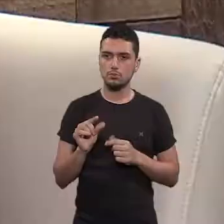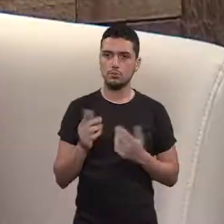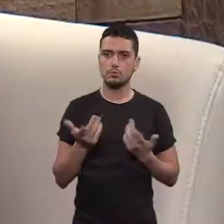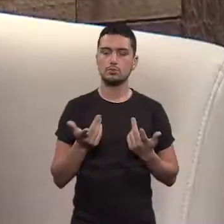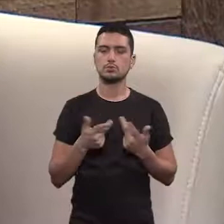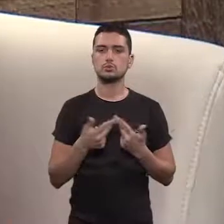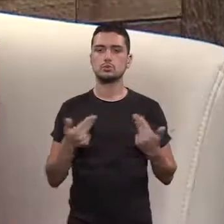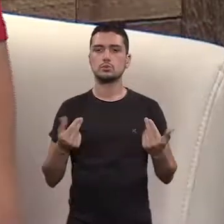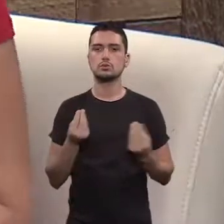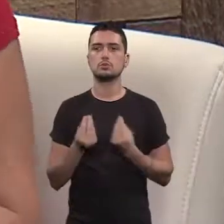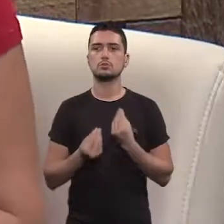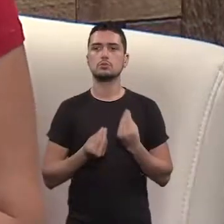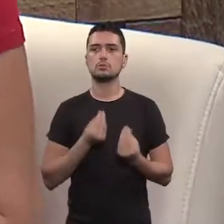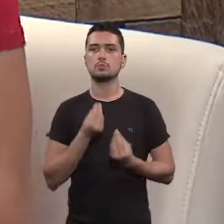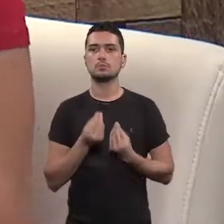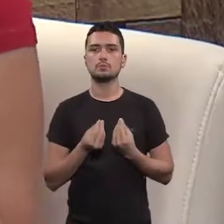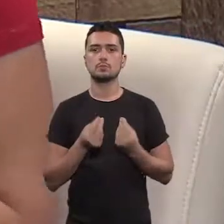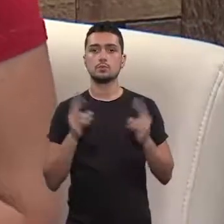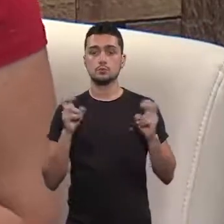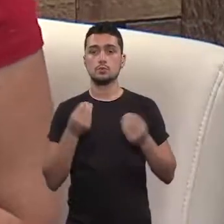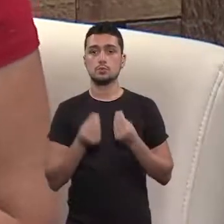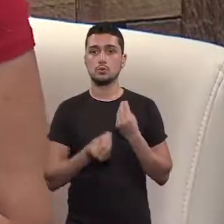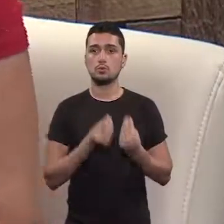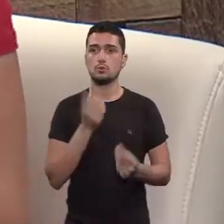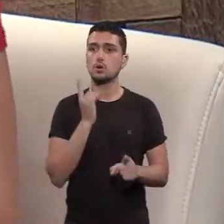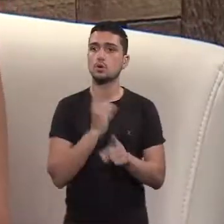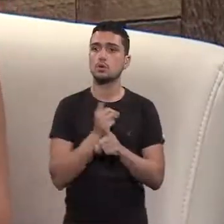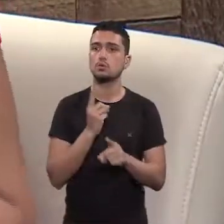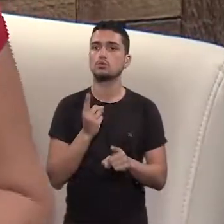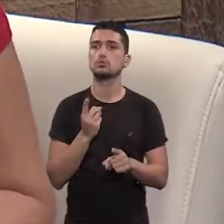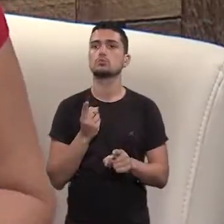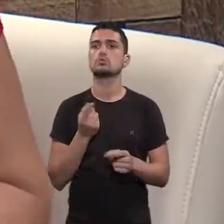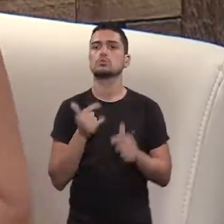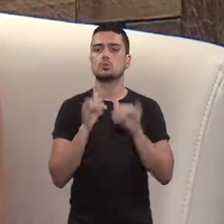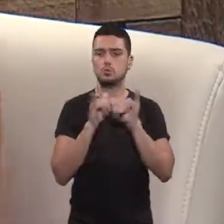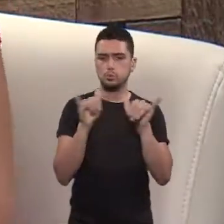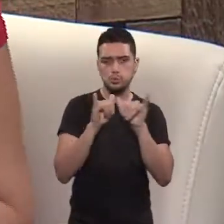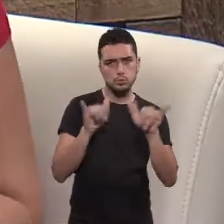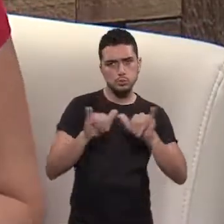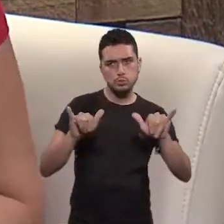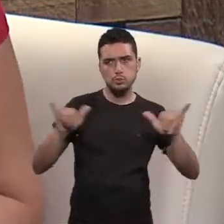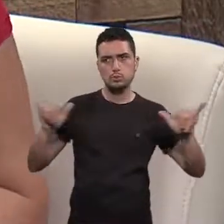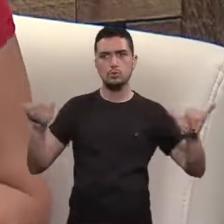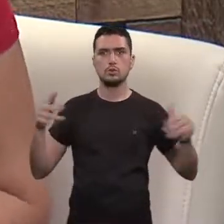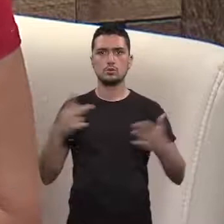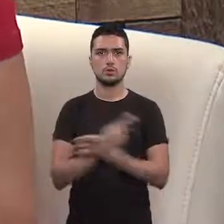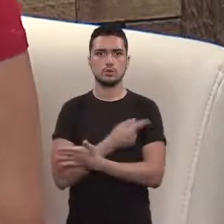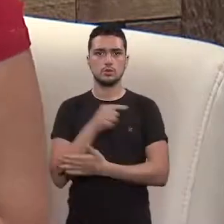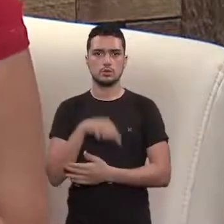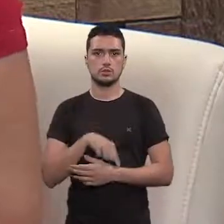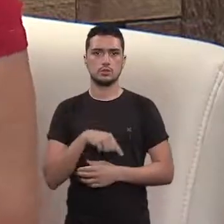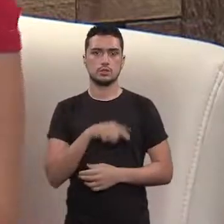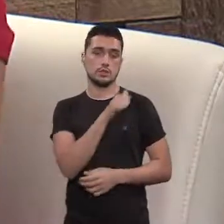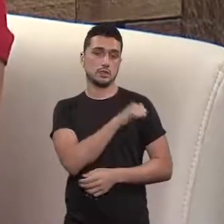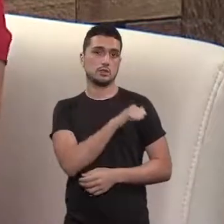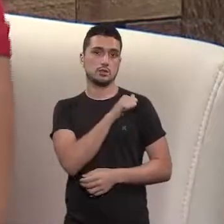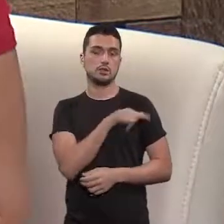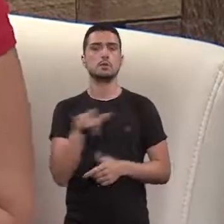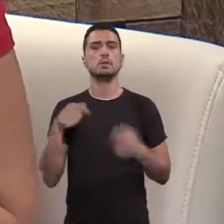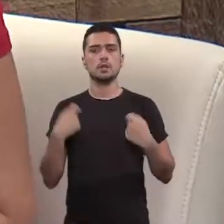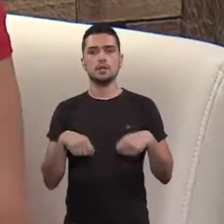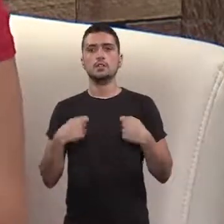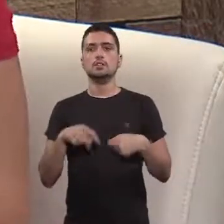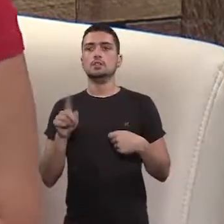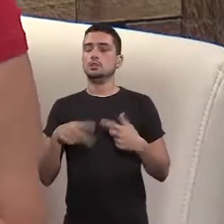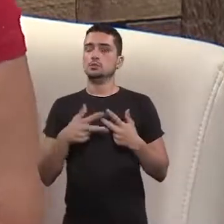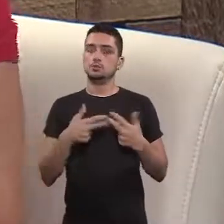gente um pouco como foi esse encontro, de que maneira ele ajudou a difundir essa ideia, né, que também precisa, como o senhor